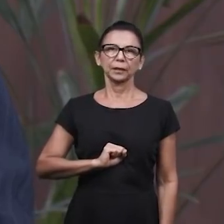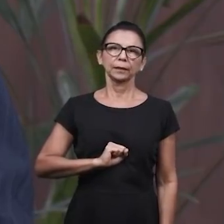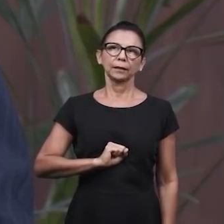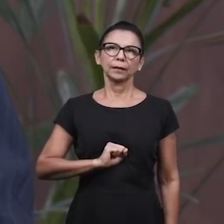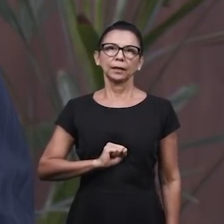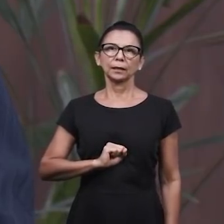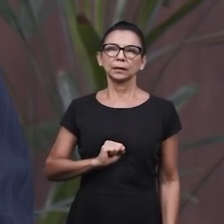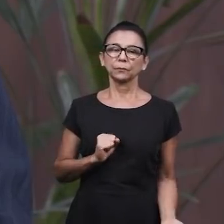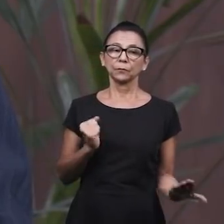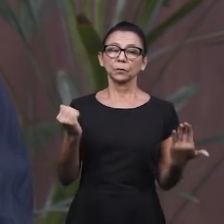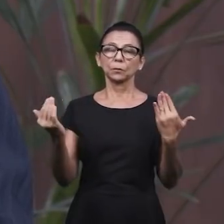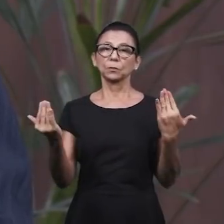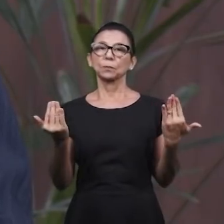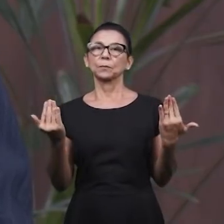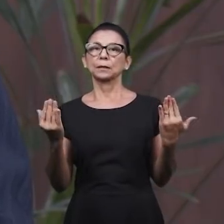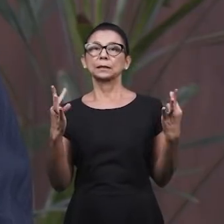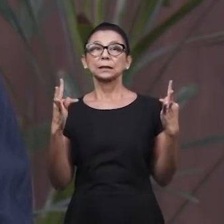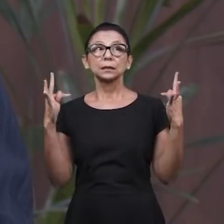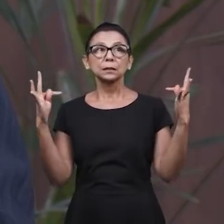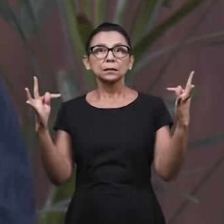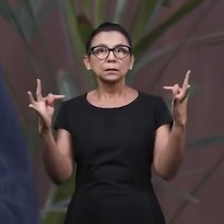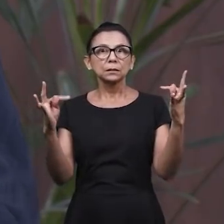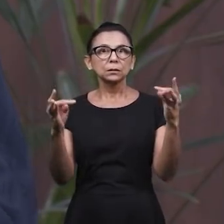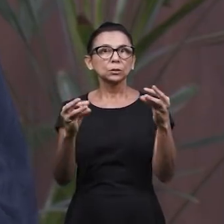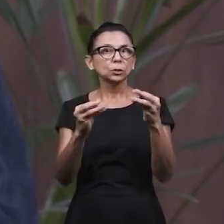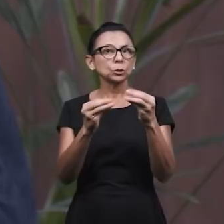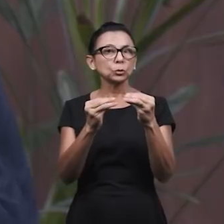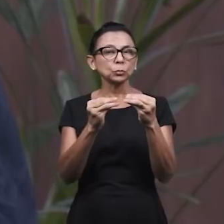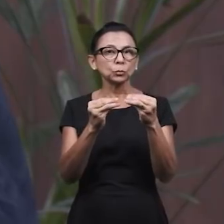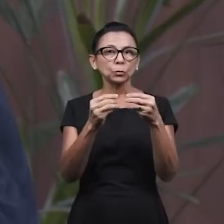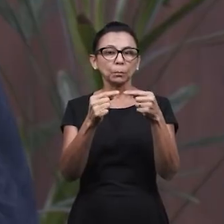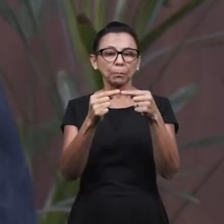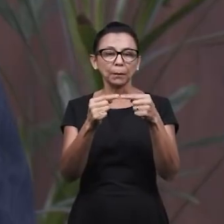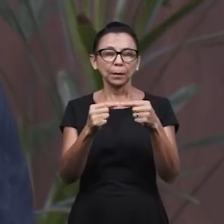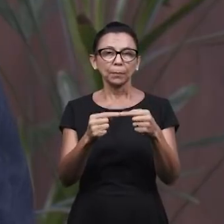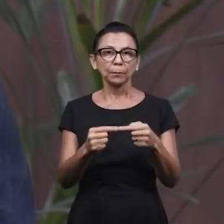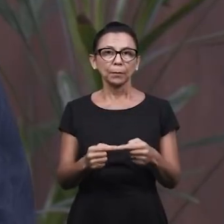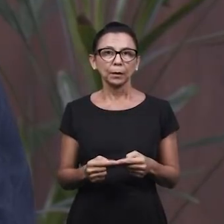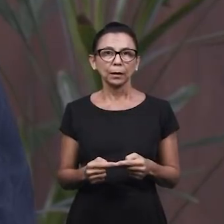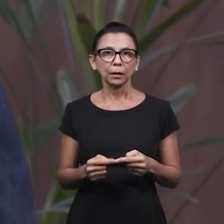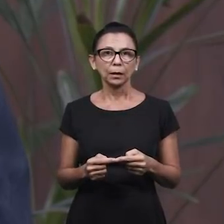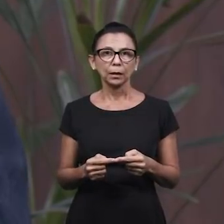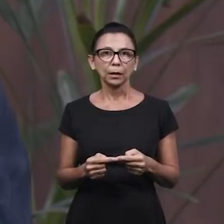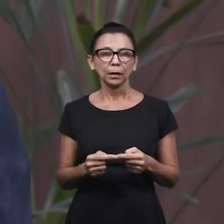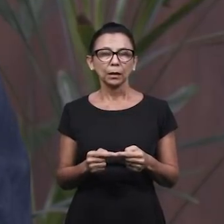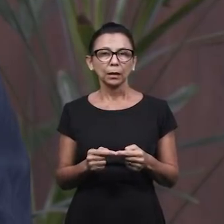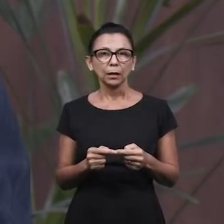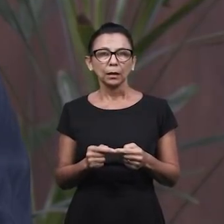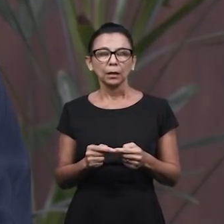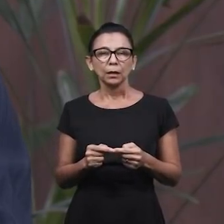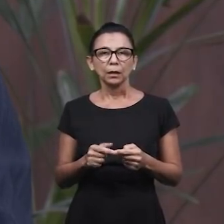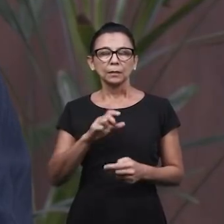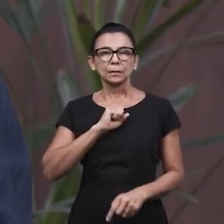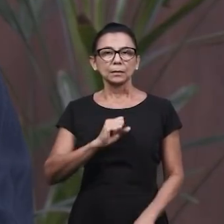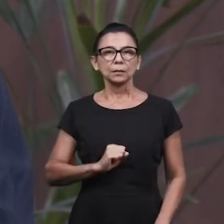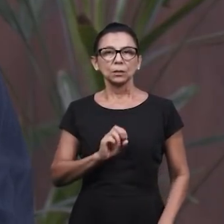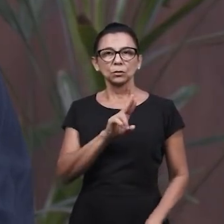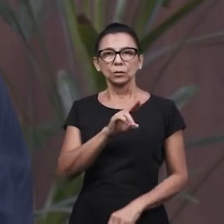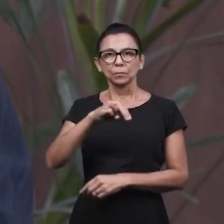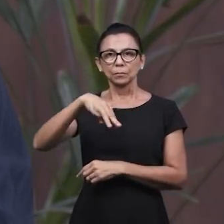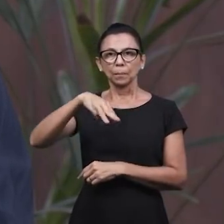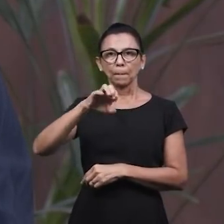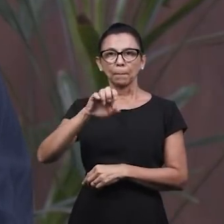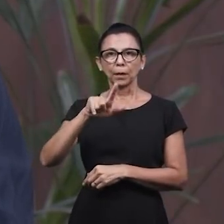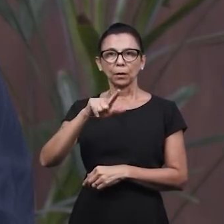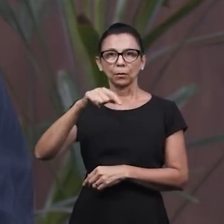se tornou tipo do Senhor Jesus em tudo. Esse sacerdote foi Melquisedeque. Por que Melquisedeque? Porque a Bíblia,